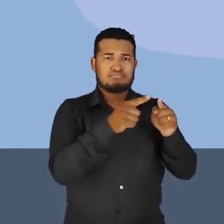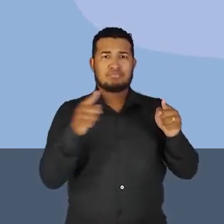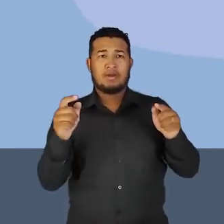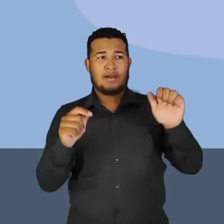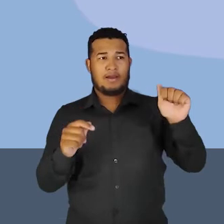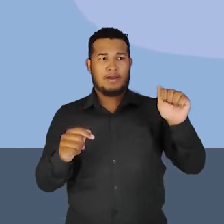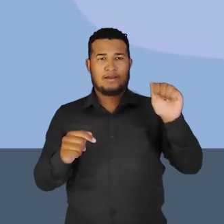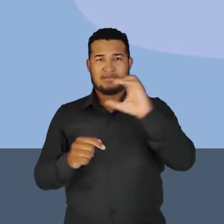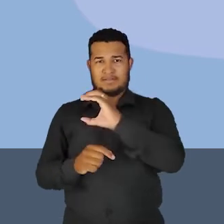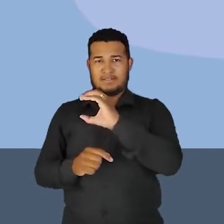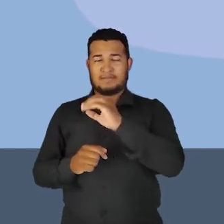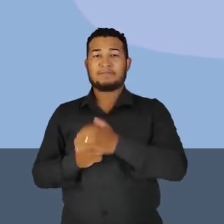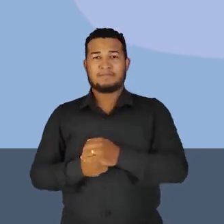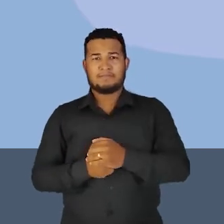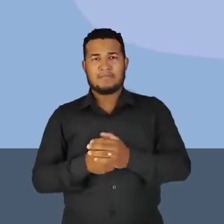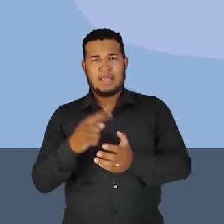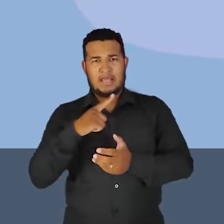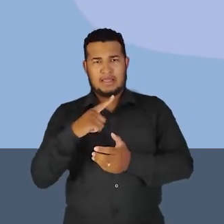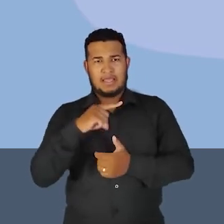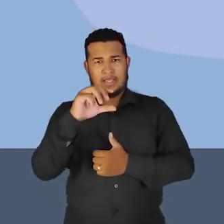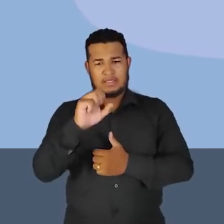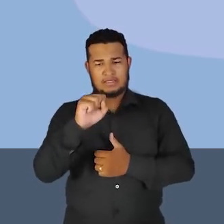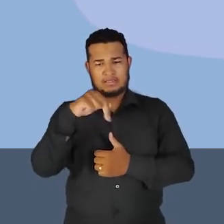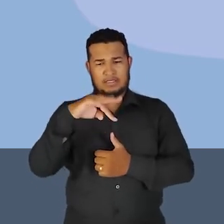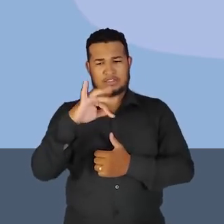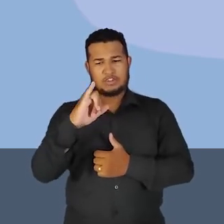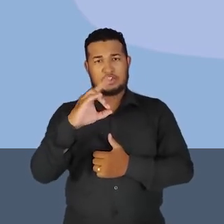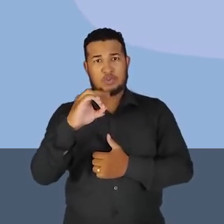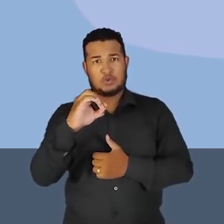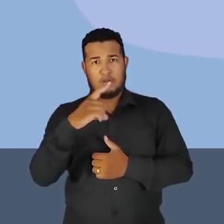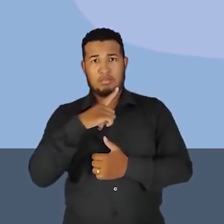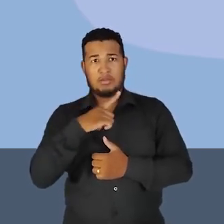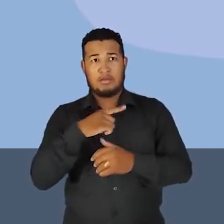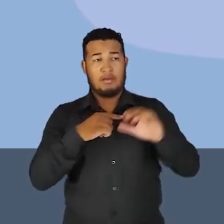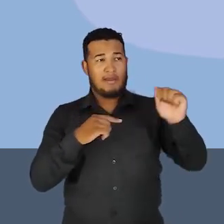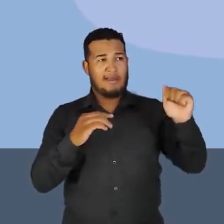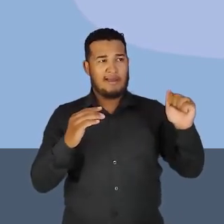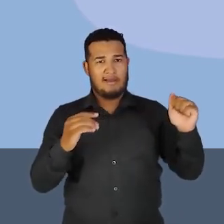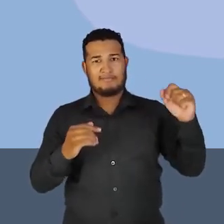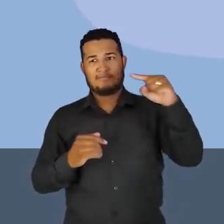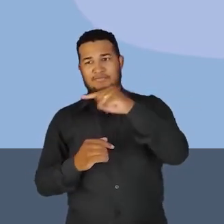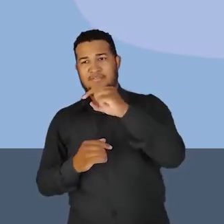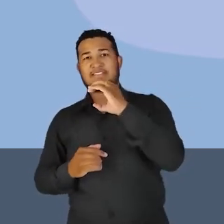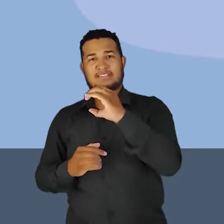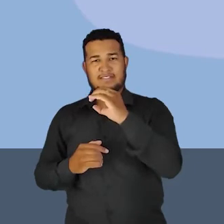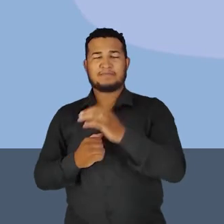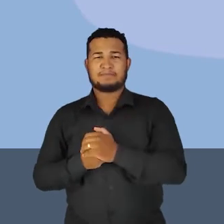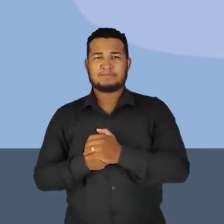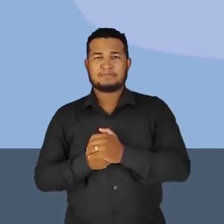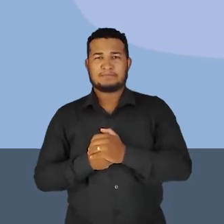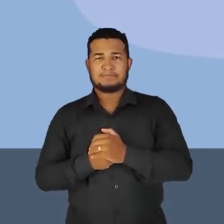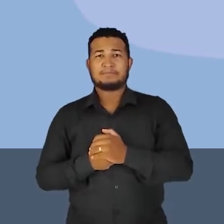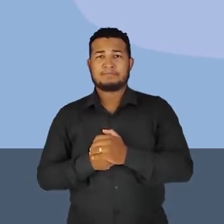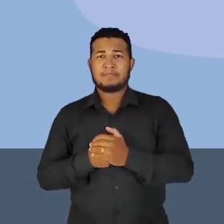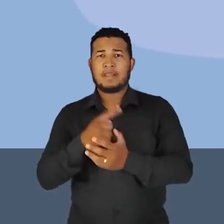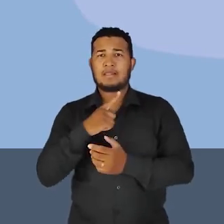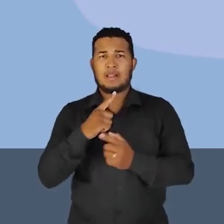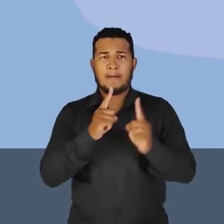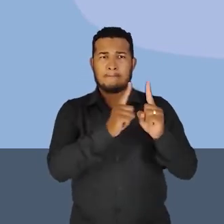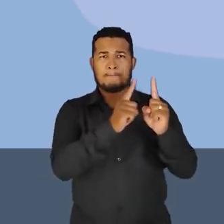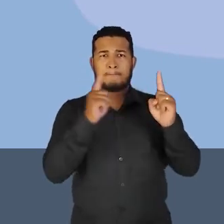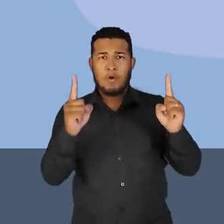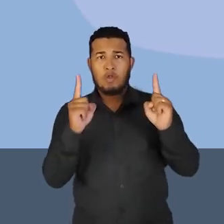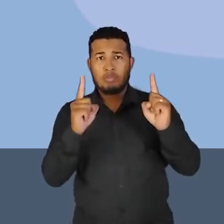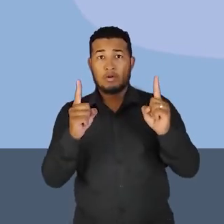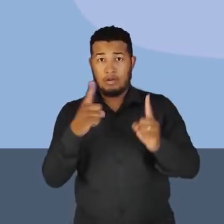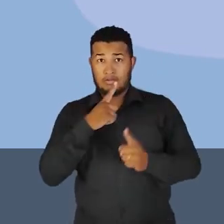AC. Tem um sentido? Sim. Está sendo de A para C. Tem um módulo? Está